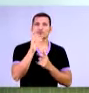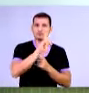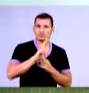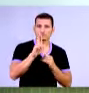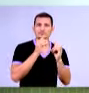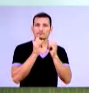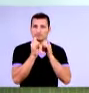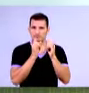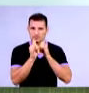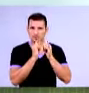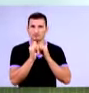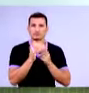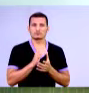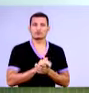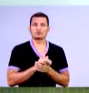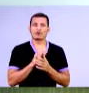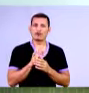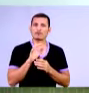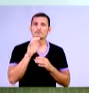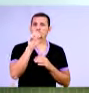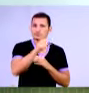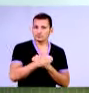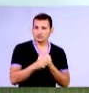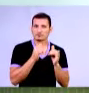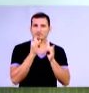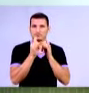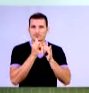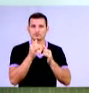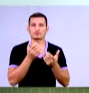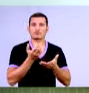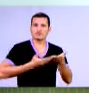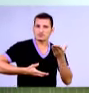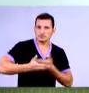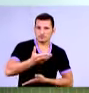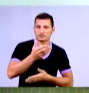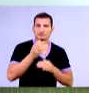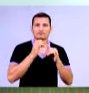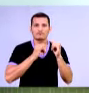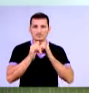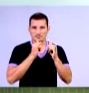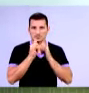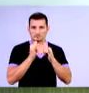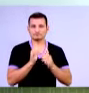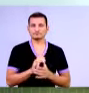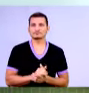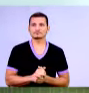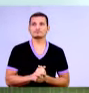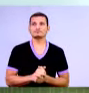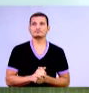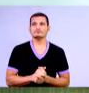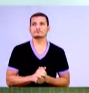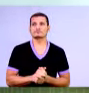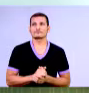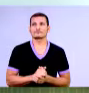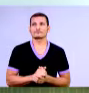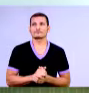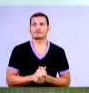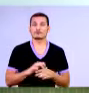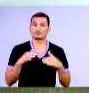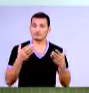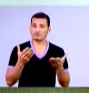da informação, com a busca da informação, com o compartilhamento da informação, tá? Então, veja